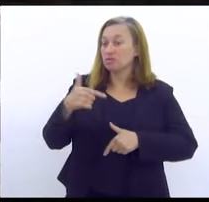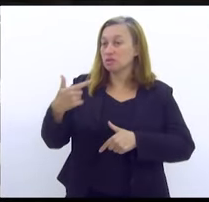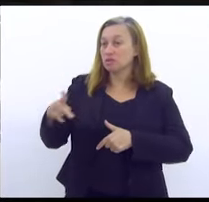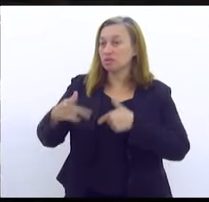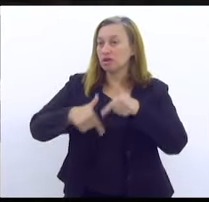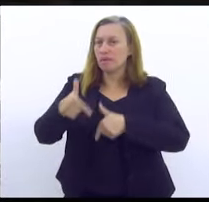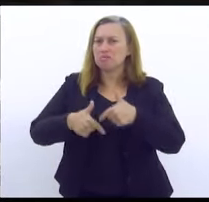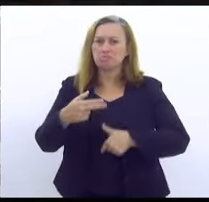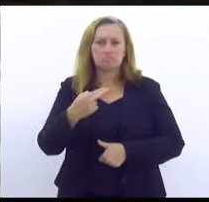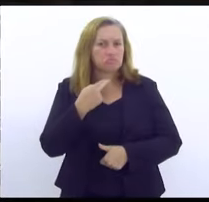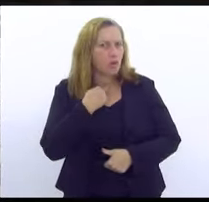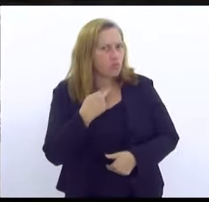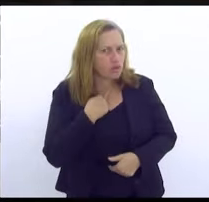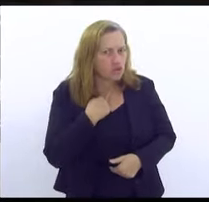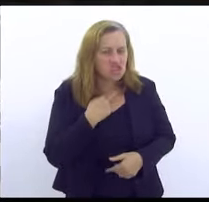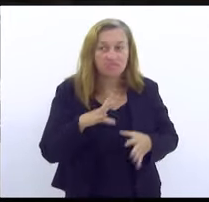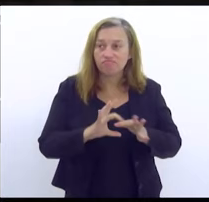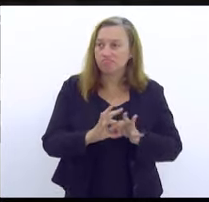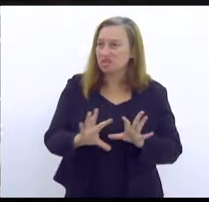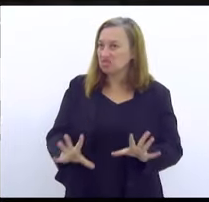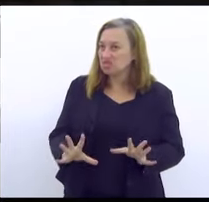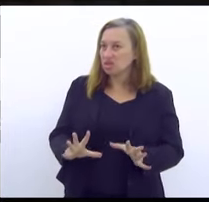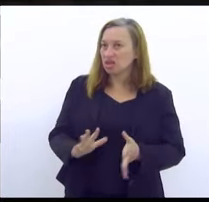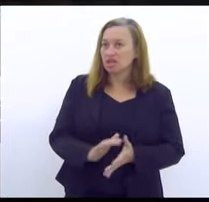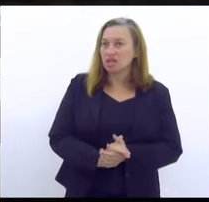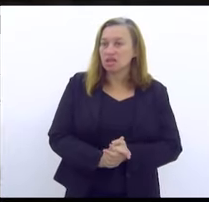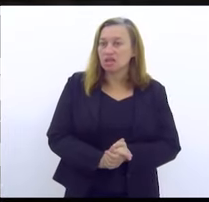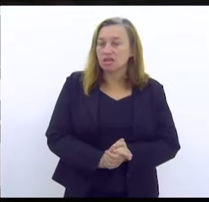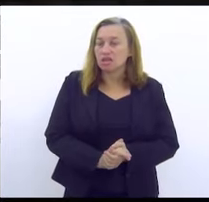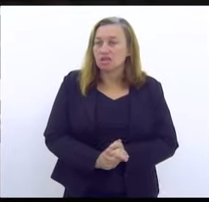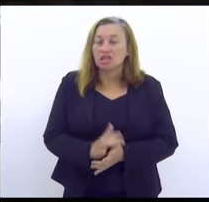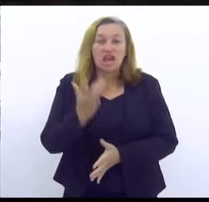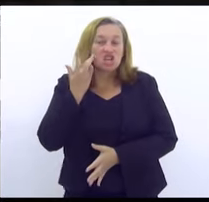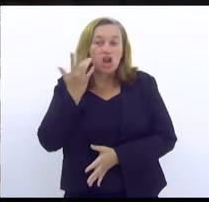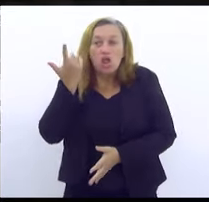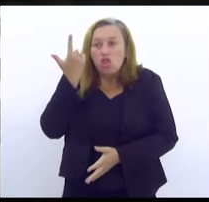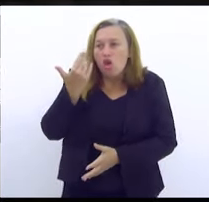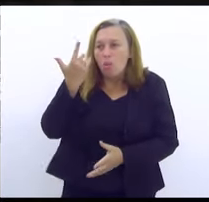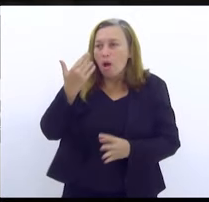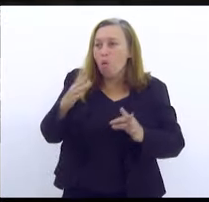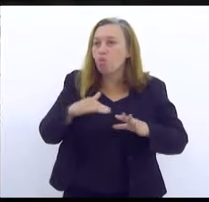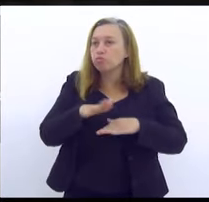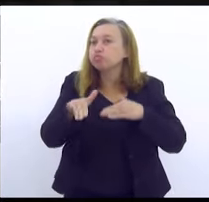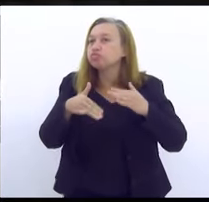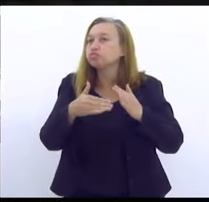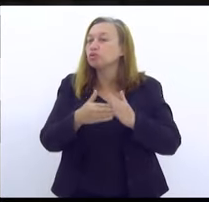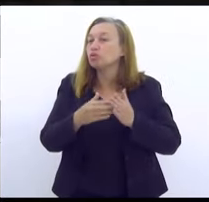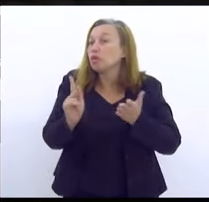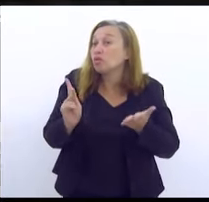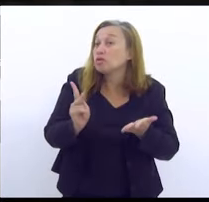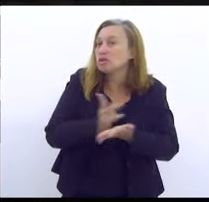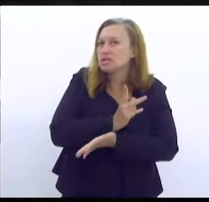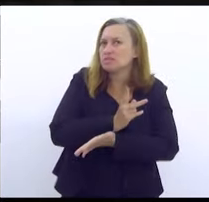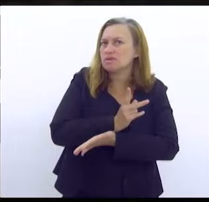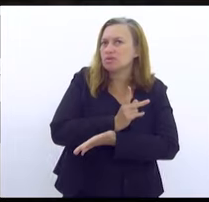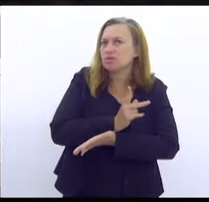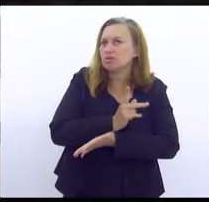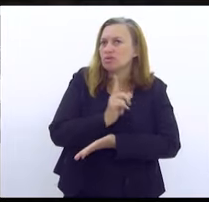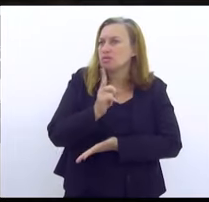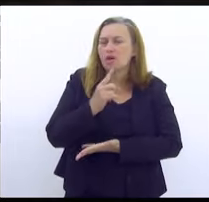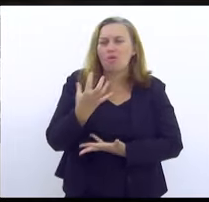eu não poderia deixar de naturalizar toda uma situação que não dá